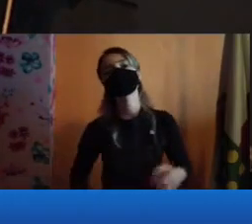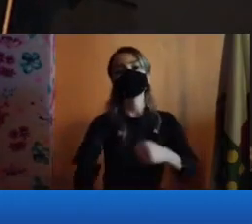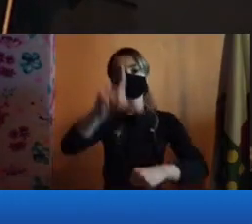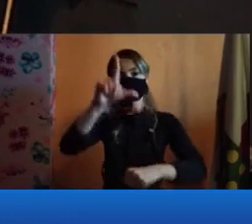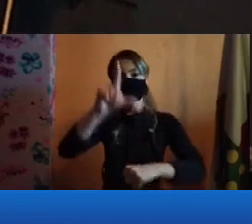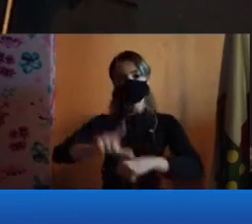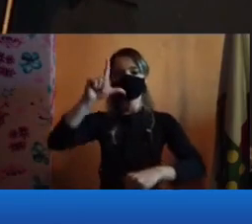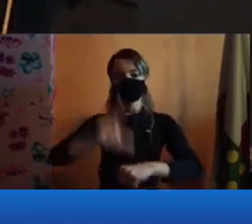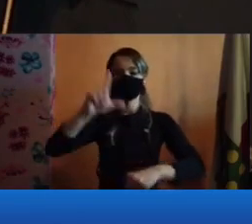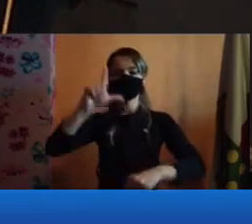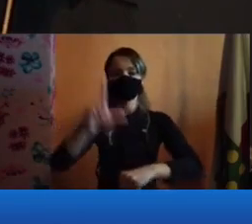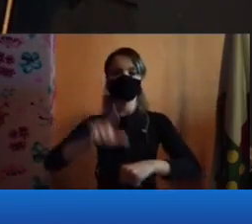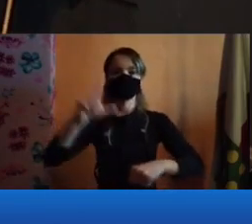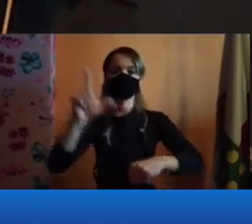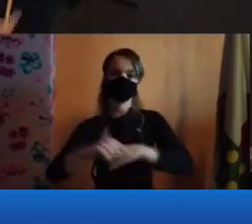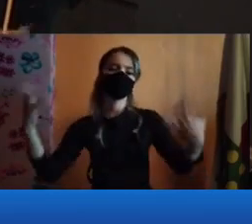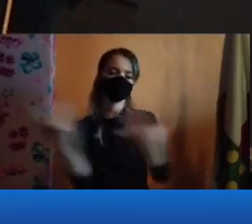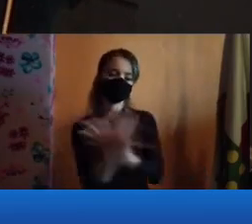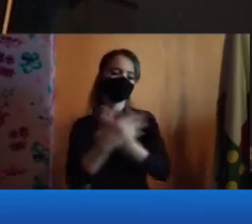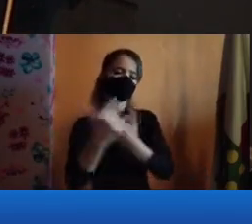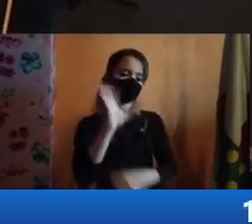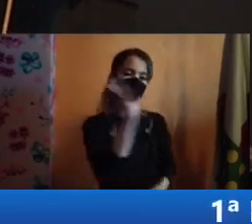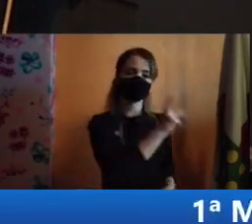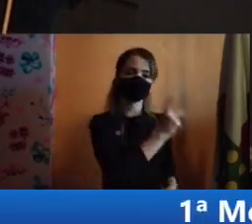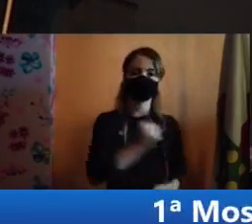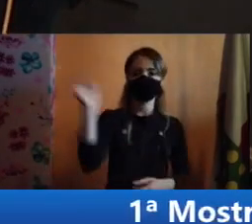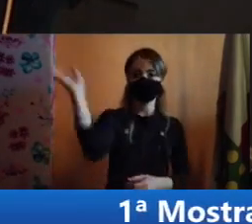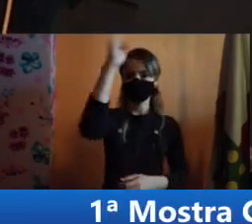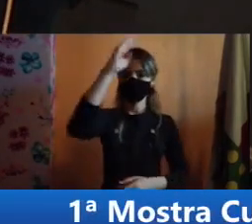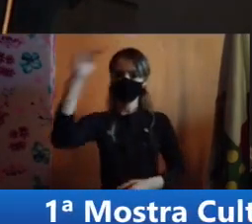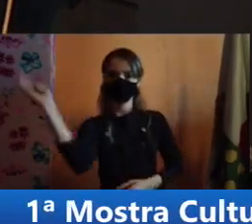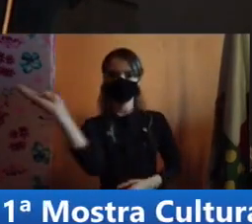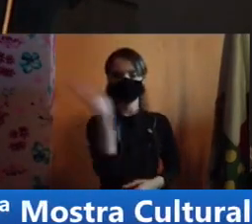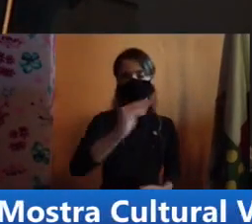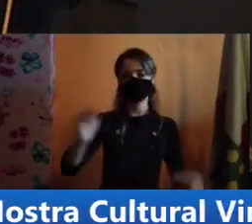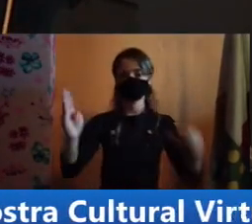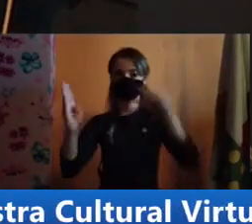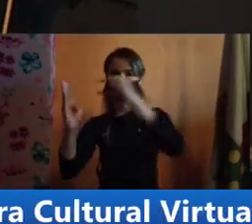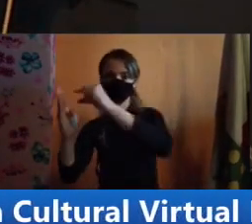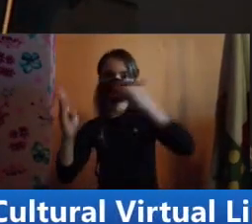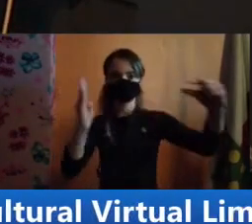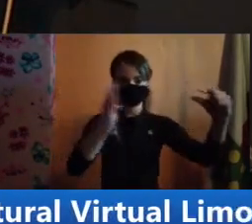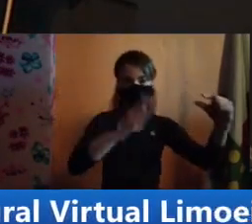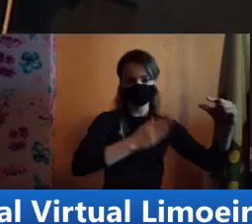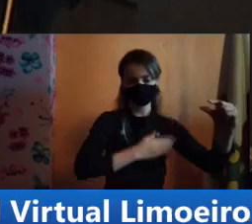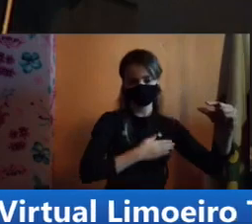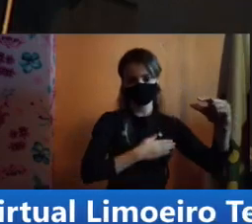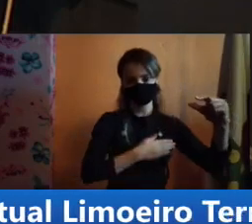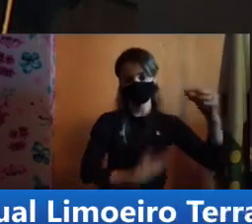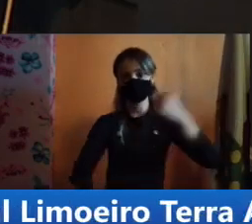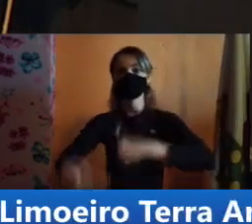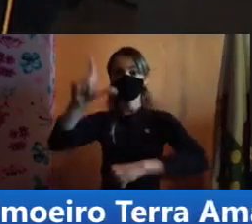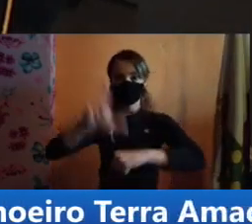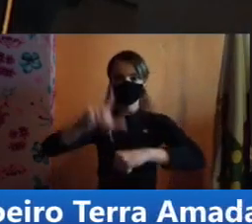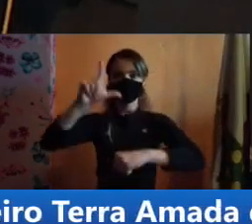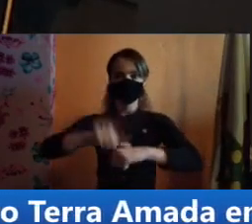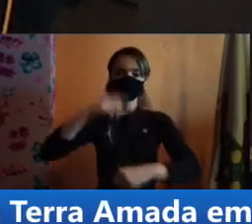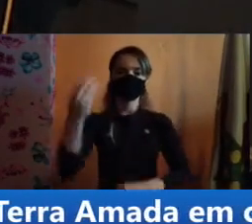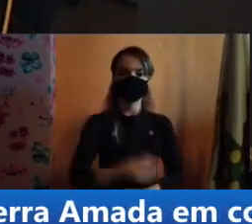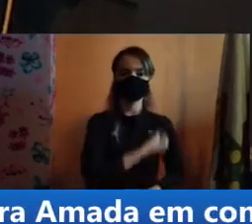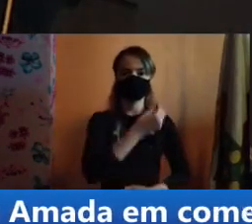olvidar. Limoeiro, terra amada, pedaço do meu Brasil.